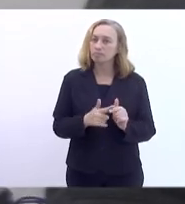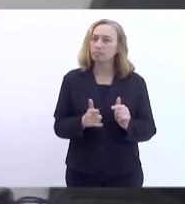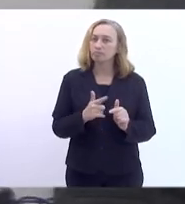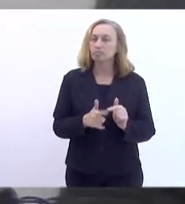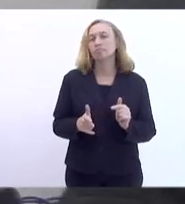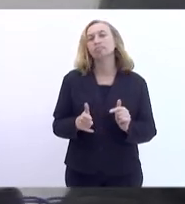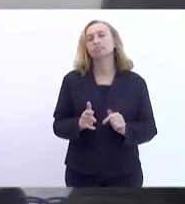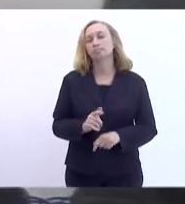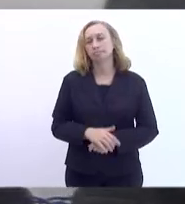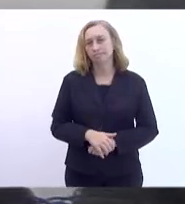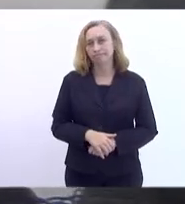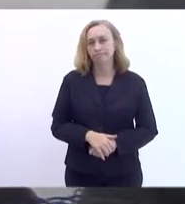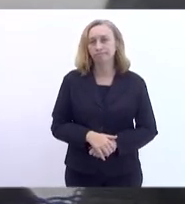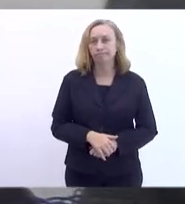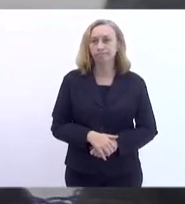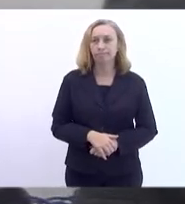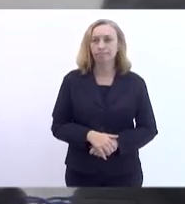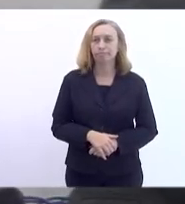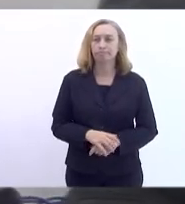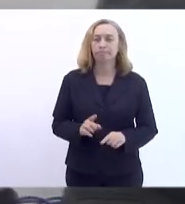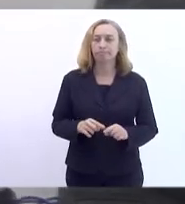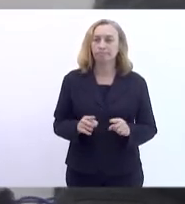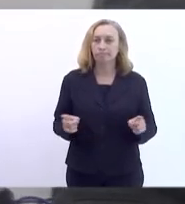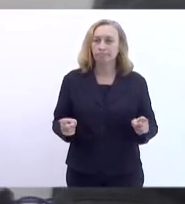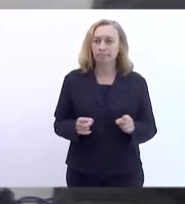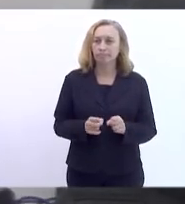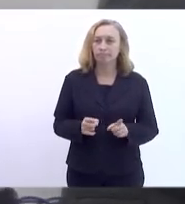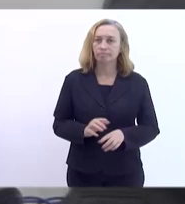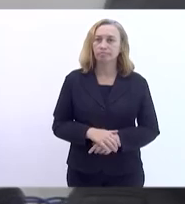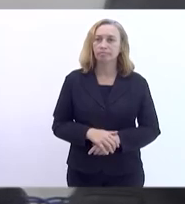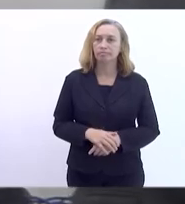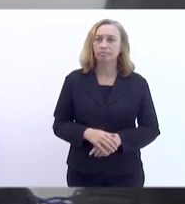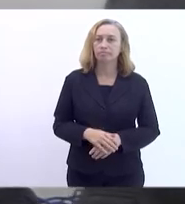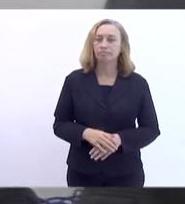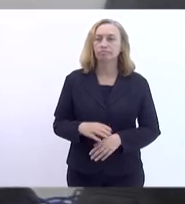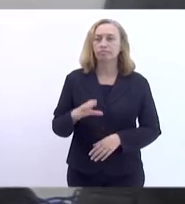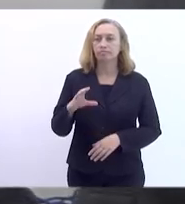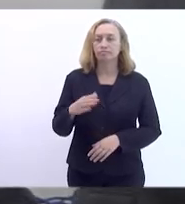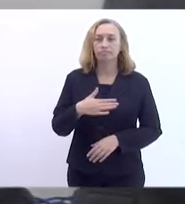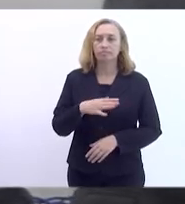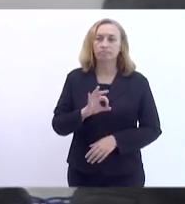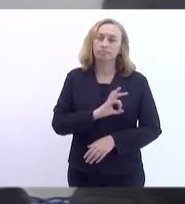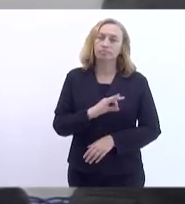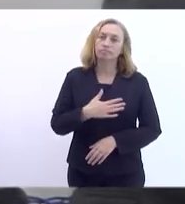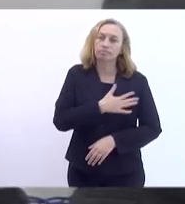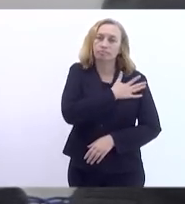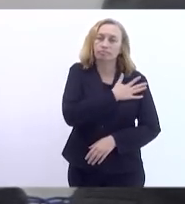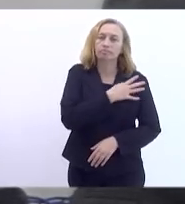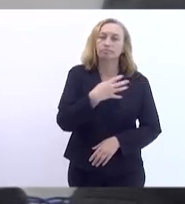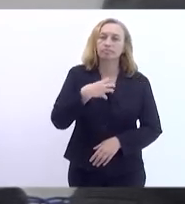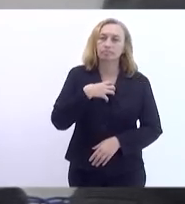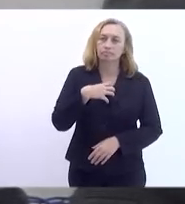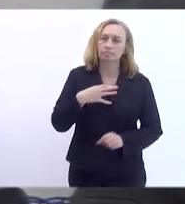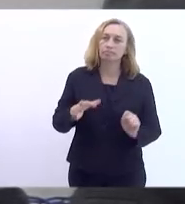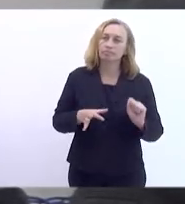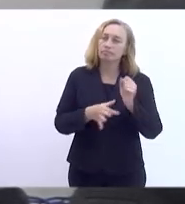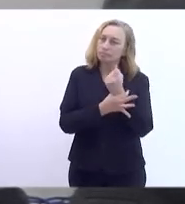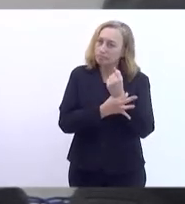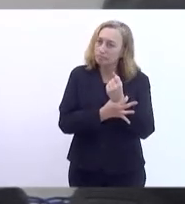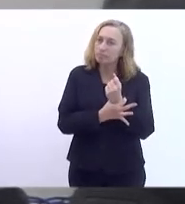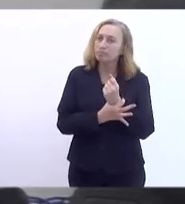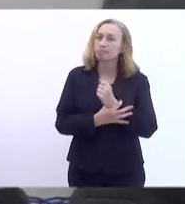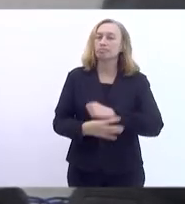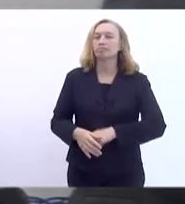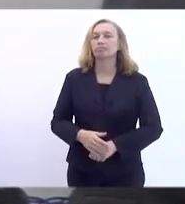menos problemas no médio e no longo prazo Mas é claro comando da polícia militar tem que se sentir confiante de que